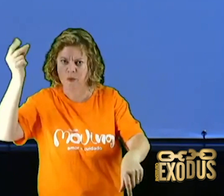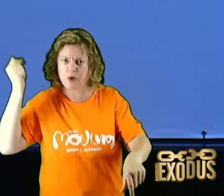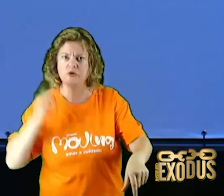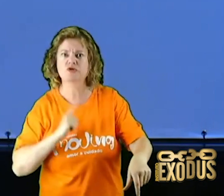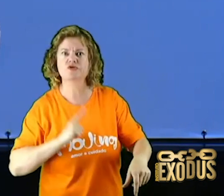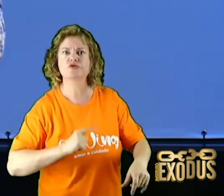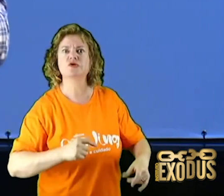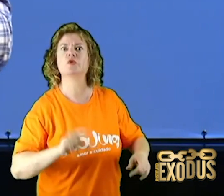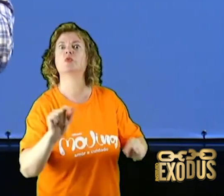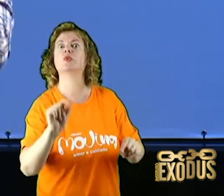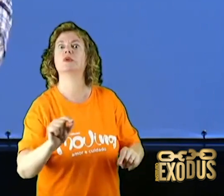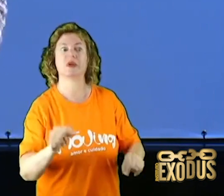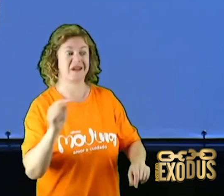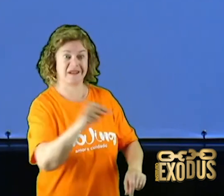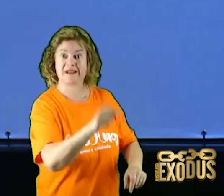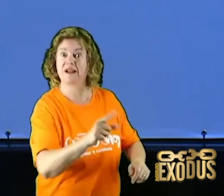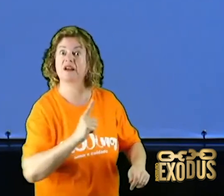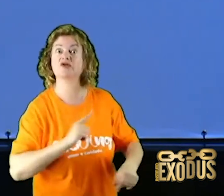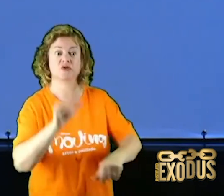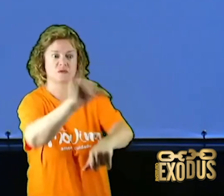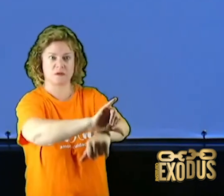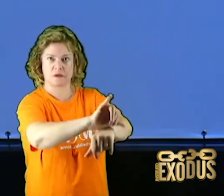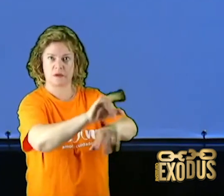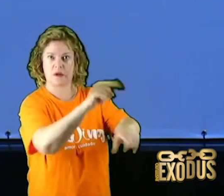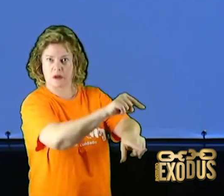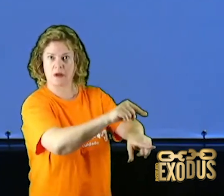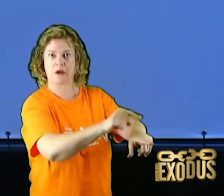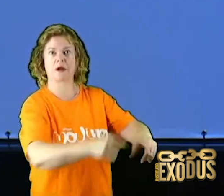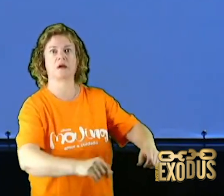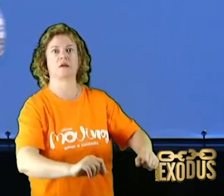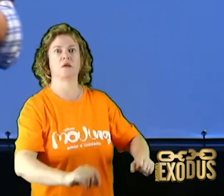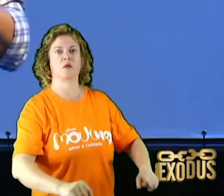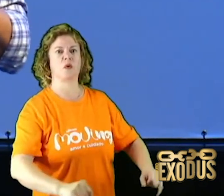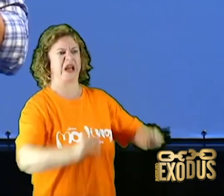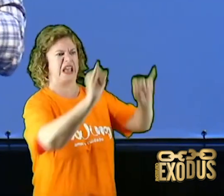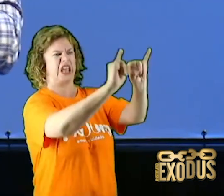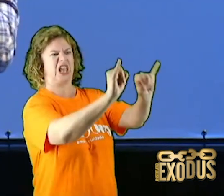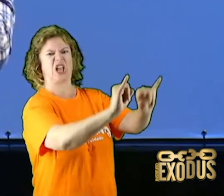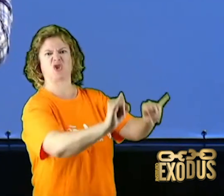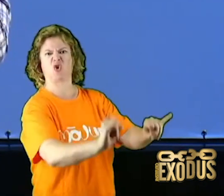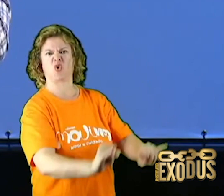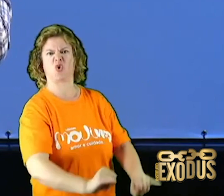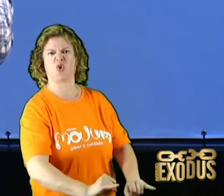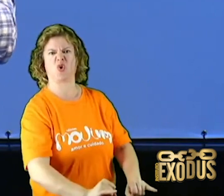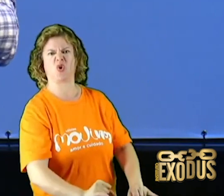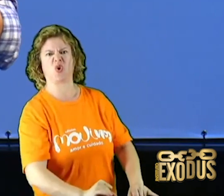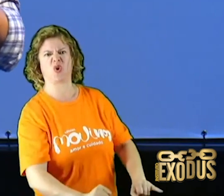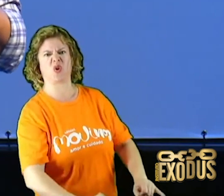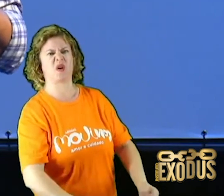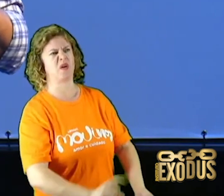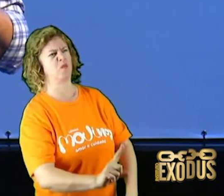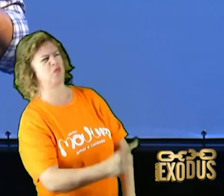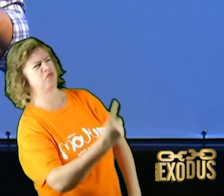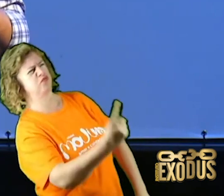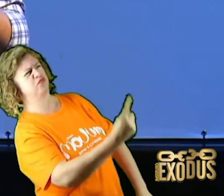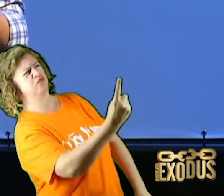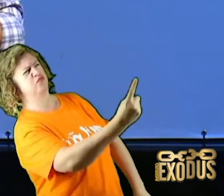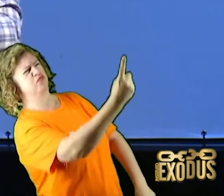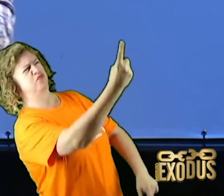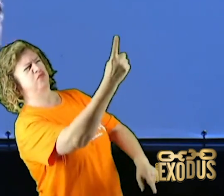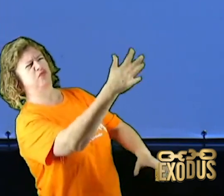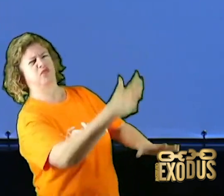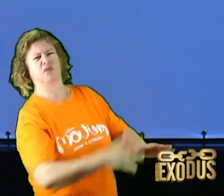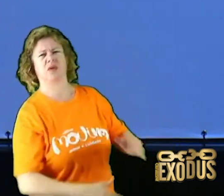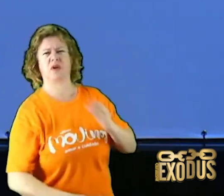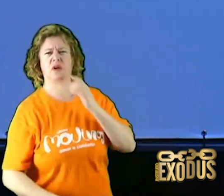peraí, esse pedaço de pau, esse pedaço de gesso, essa fundição não é Deus.